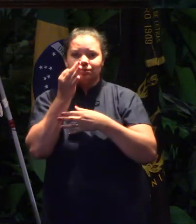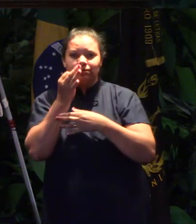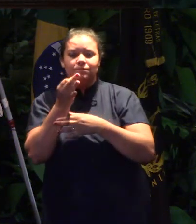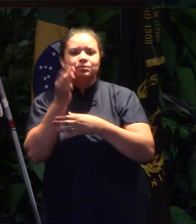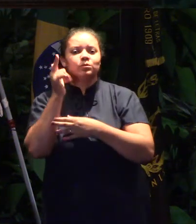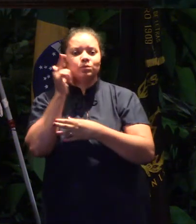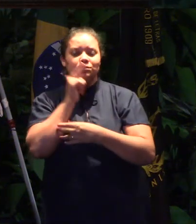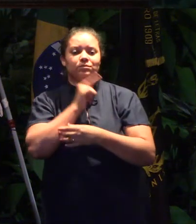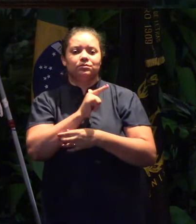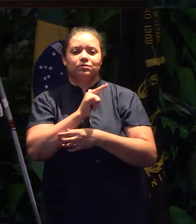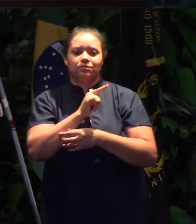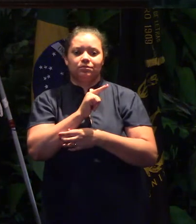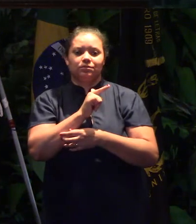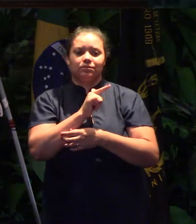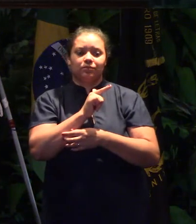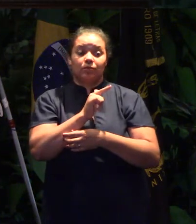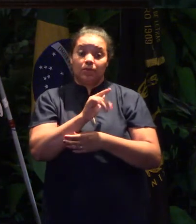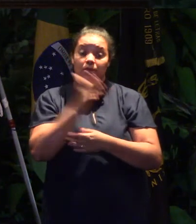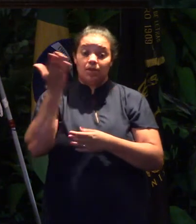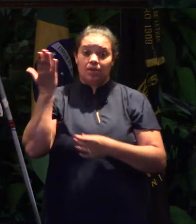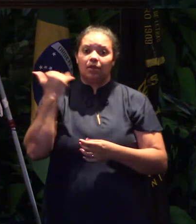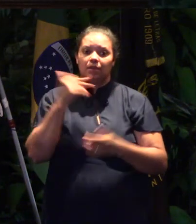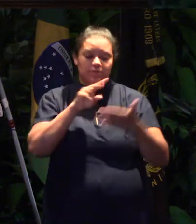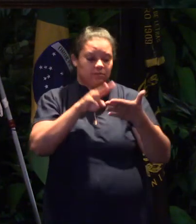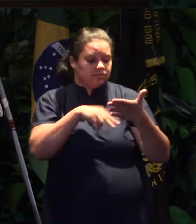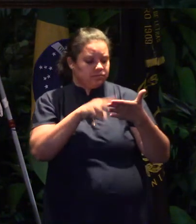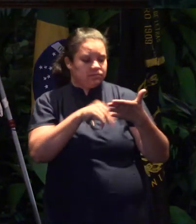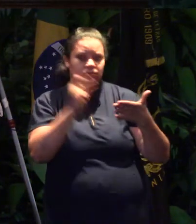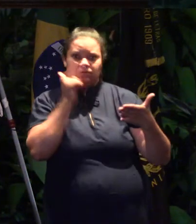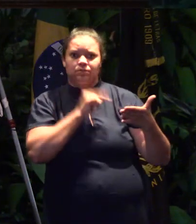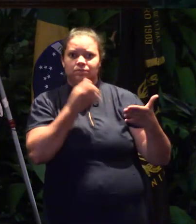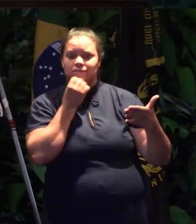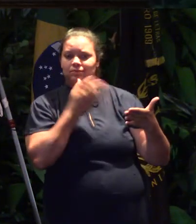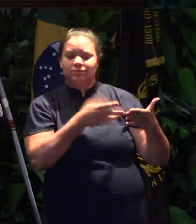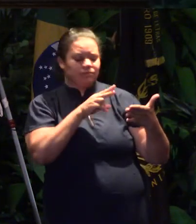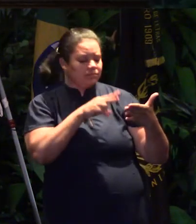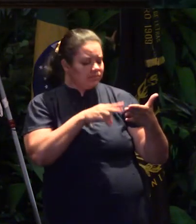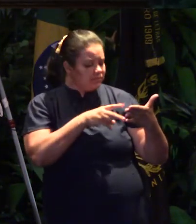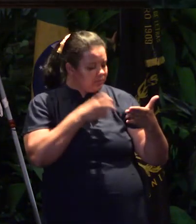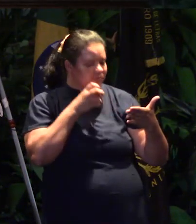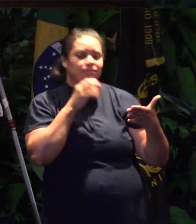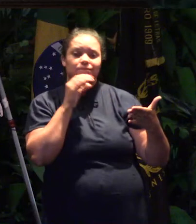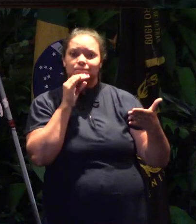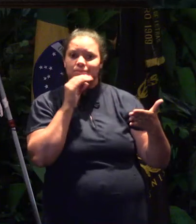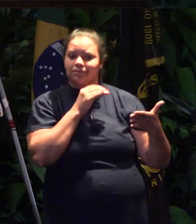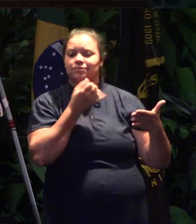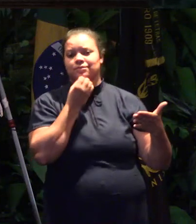exercitava se a sua leitura fosse apoiada, né, pela